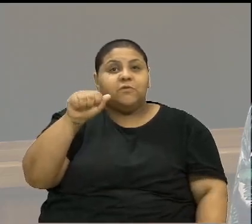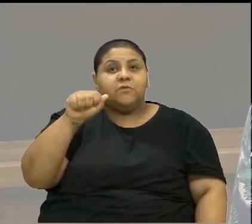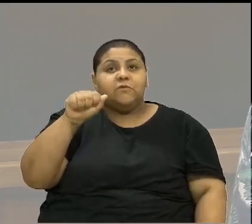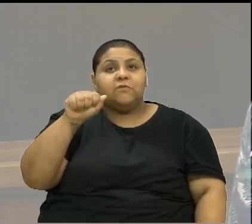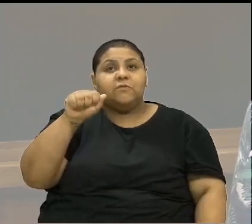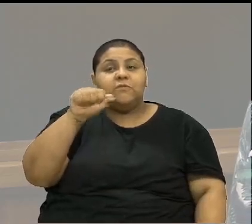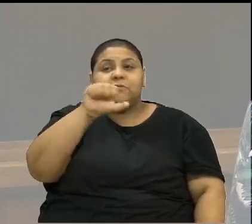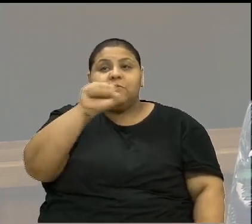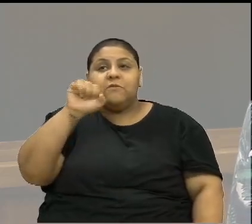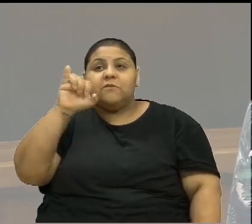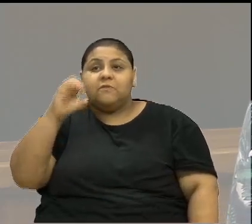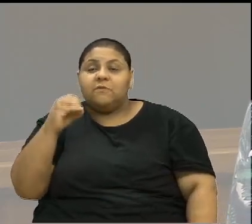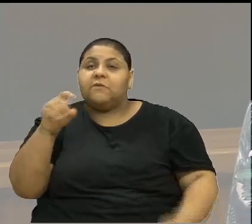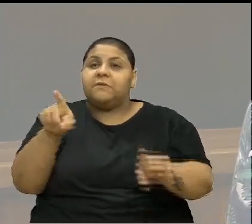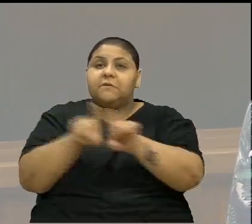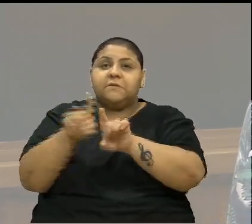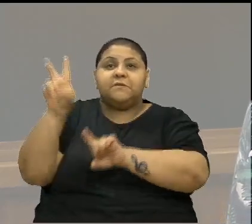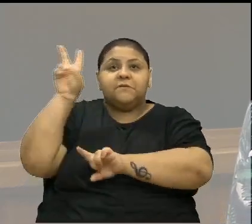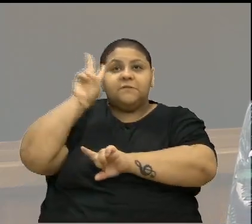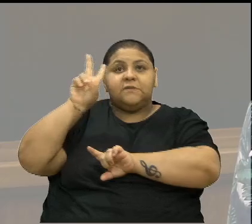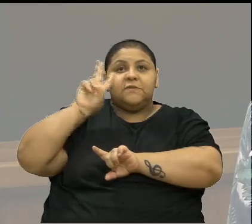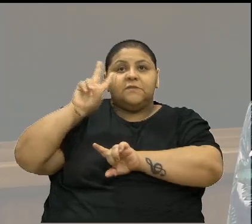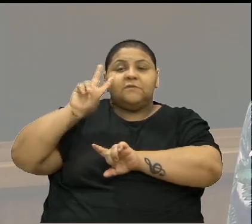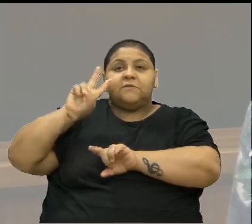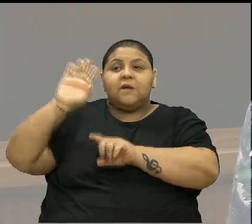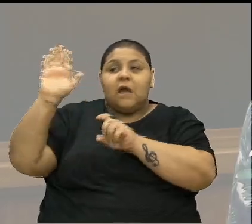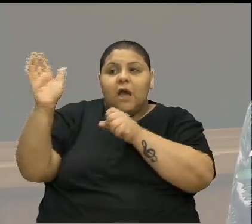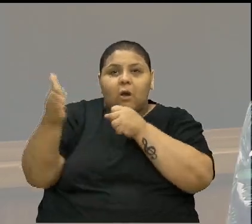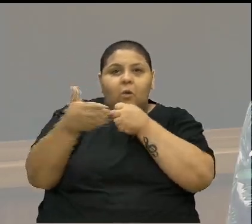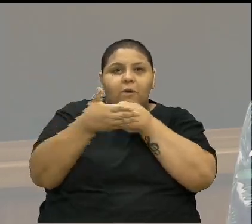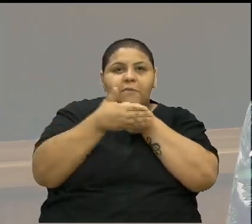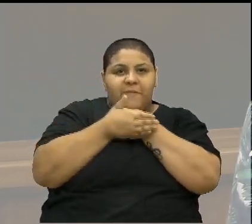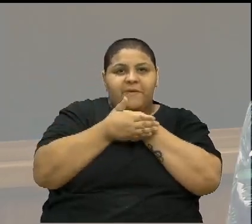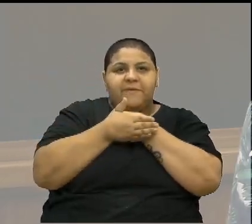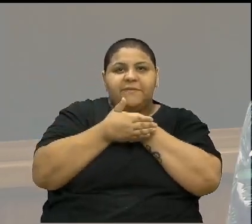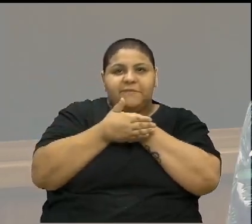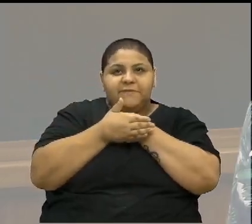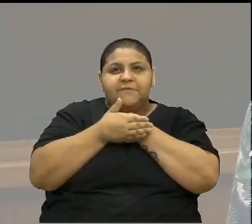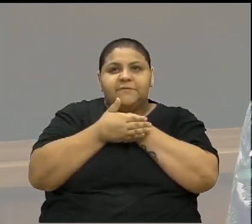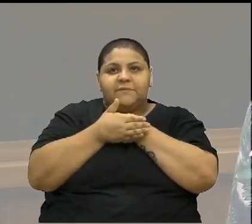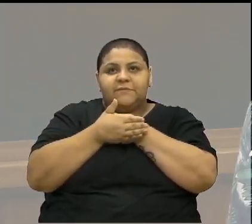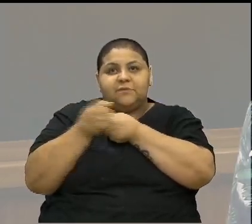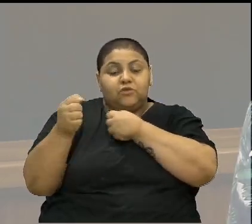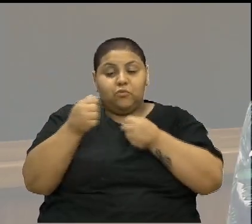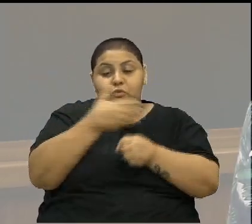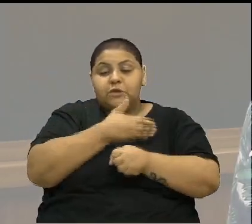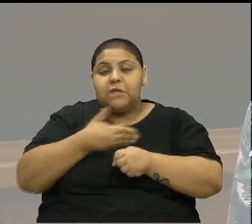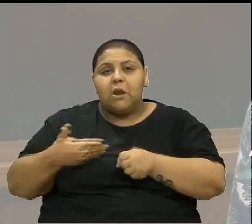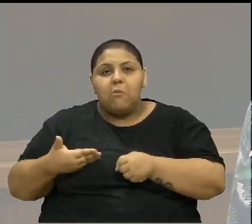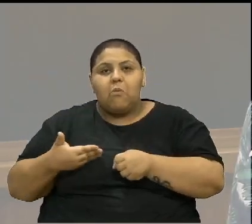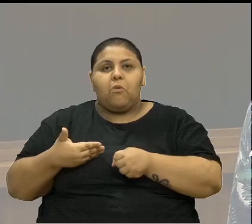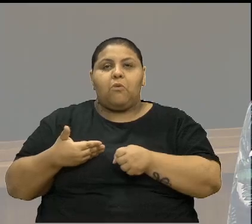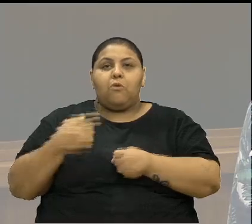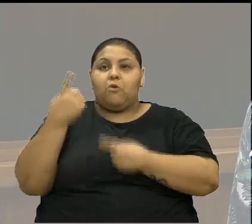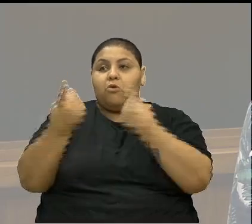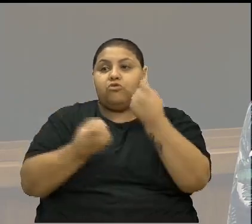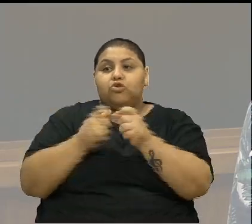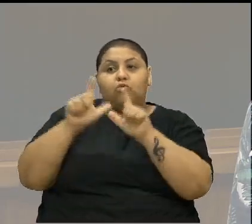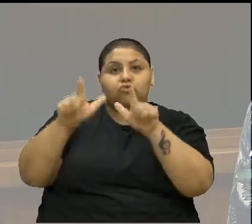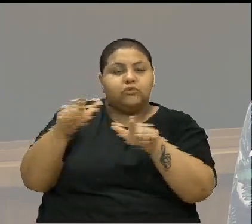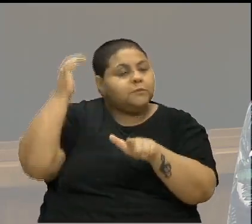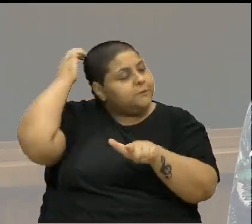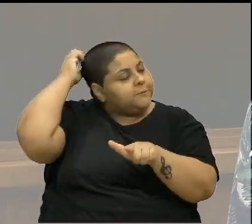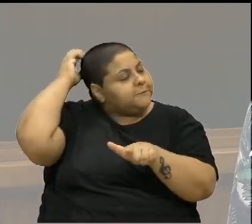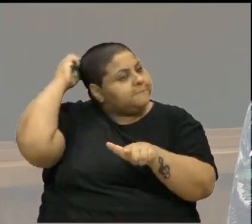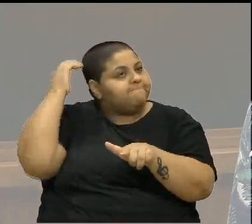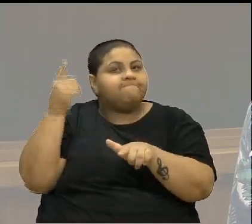uma história de acolhimento, né, do poder público em algum momento, ou de alguns espaços em algum